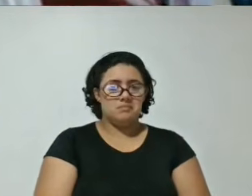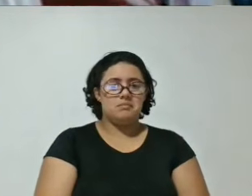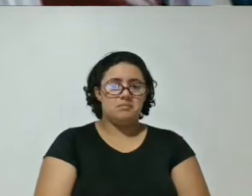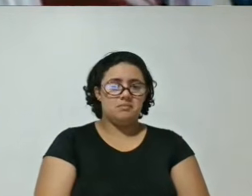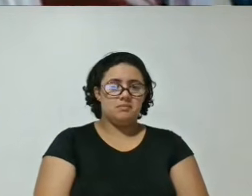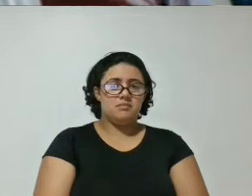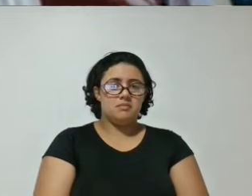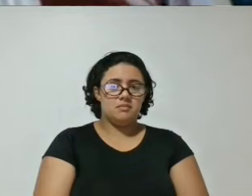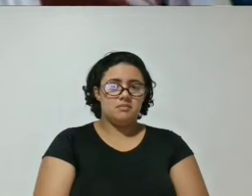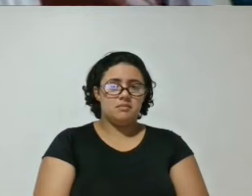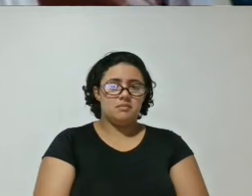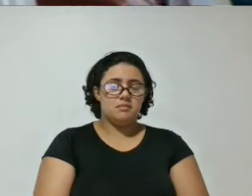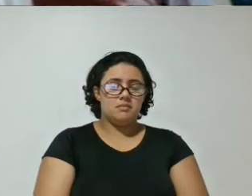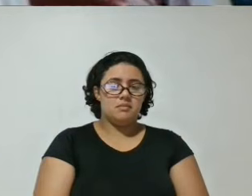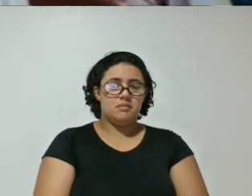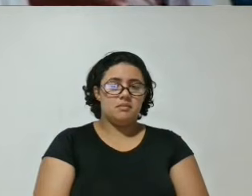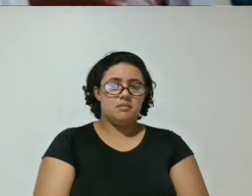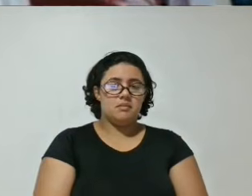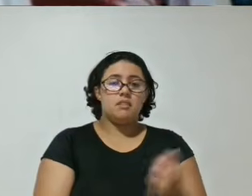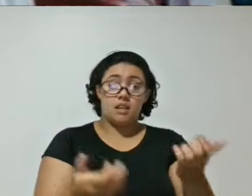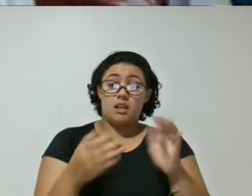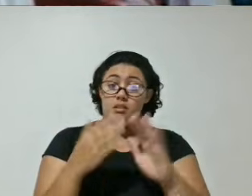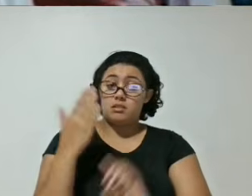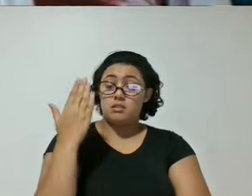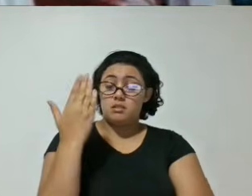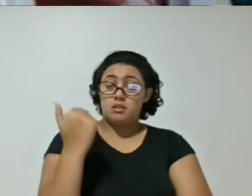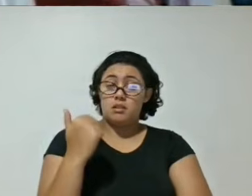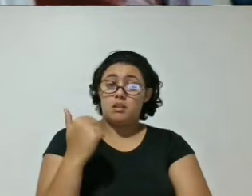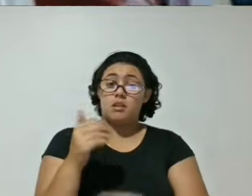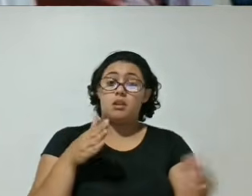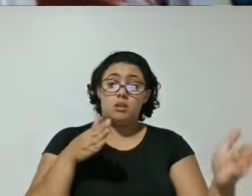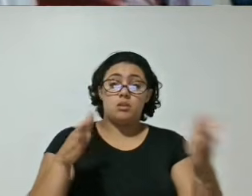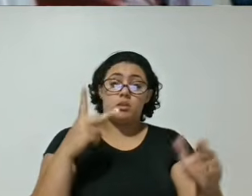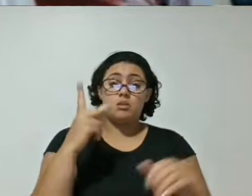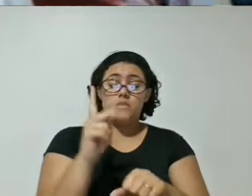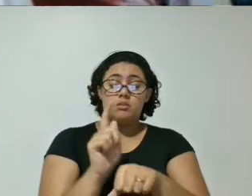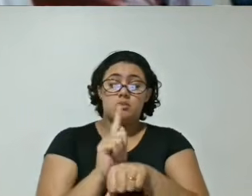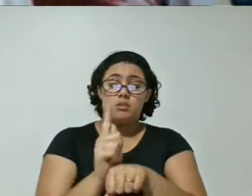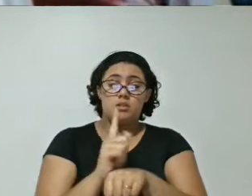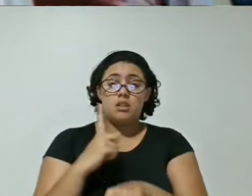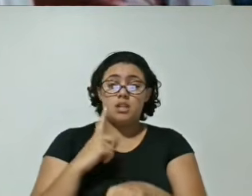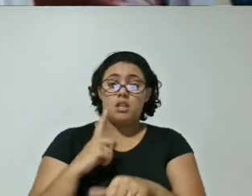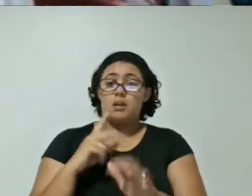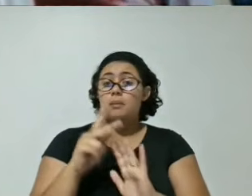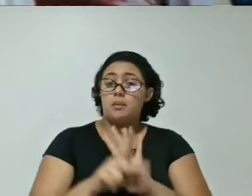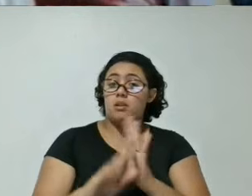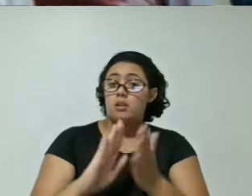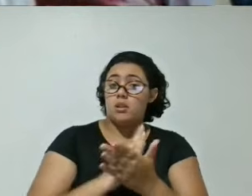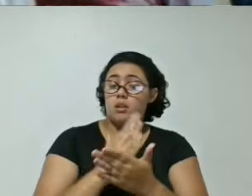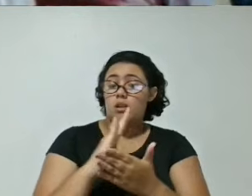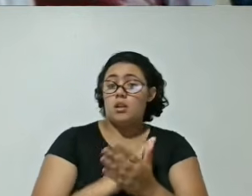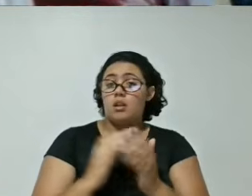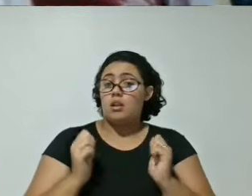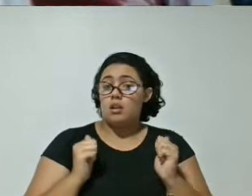Bora, eu queria saber de você, durante a sua gestão, se teve algum projeto ou alguma ação que você idealizou, ou que